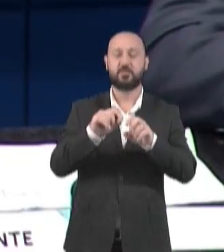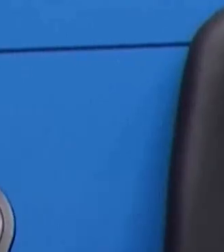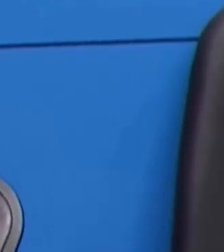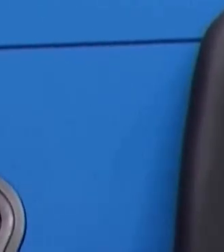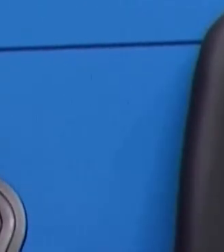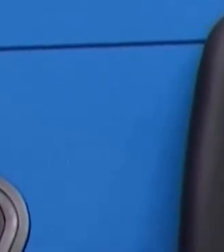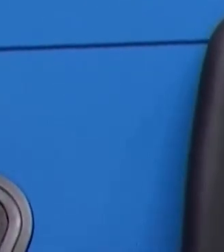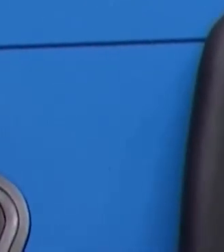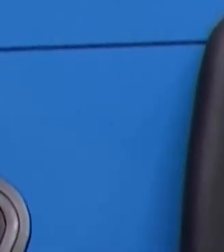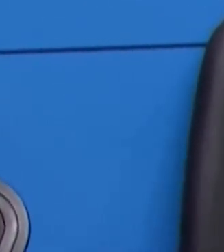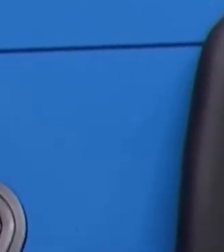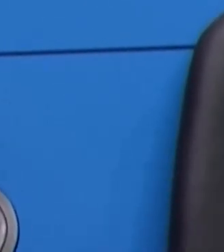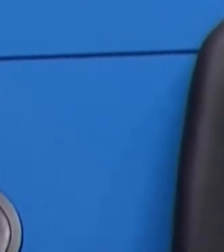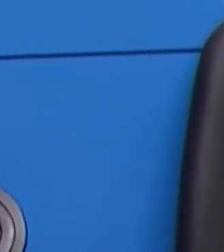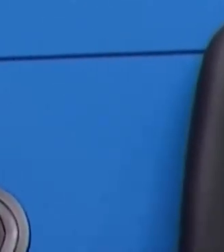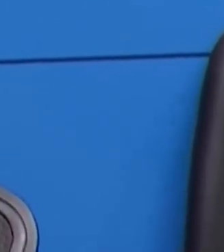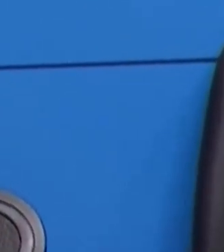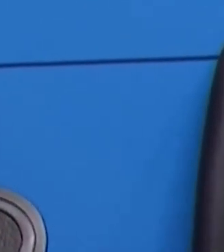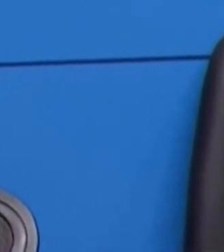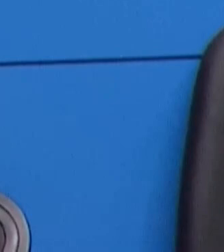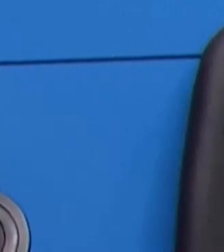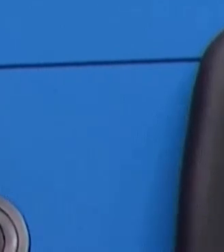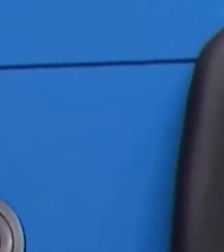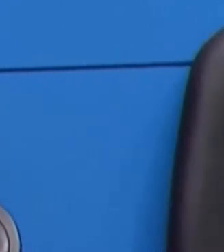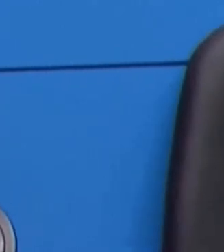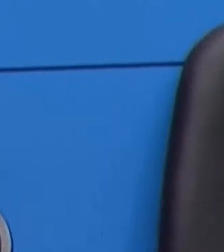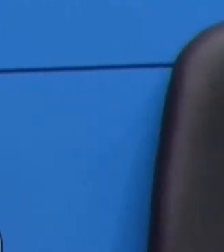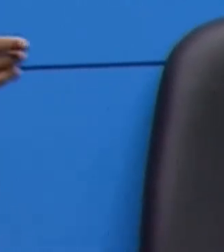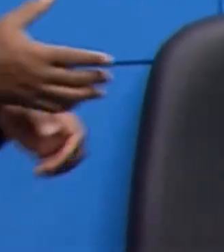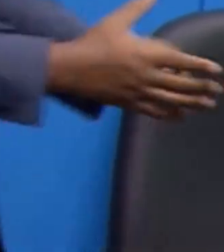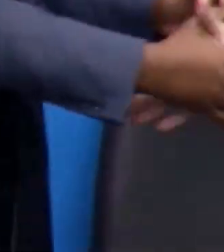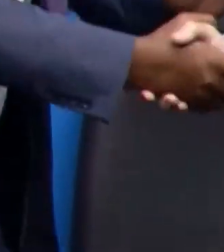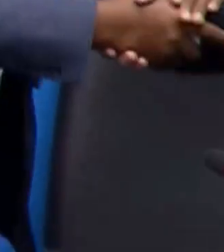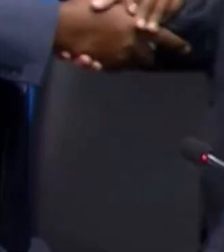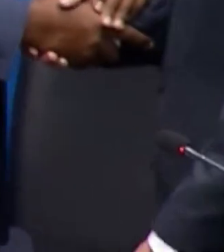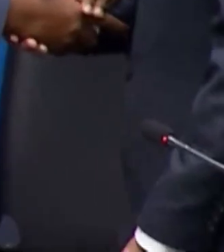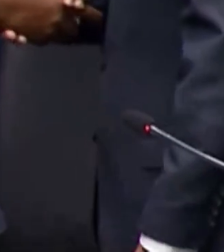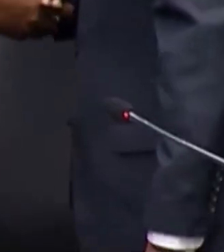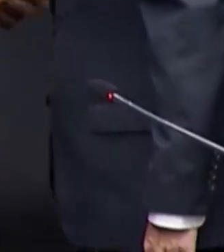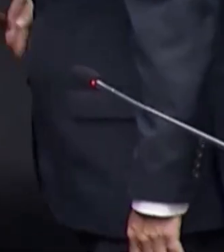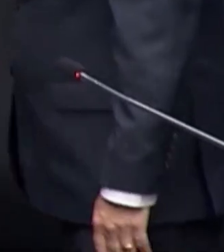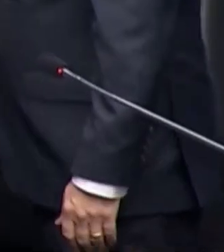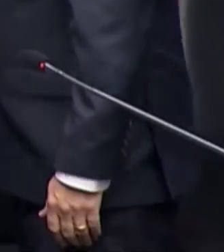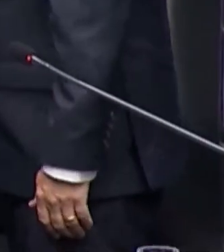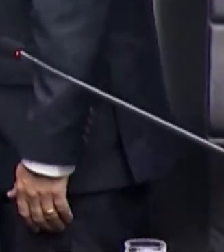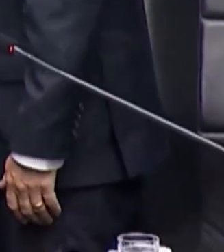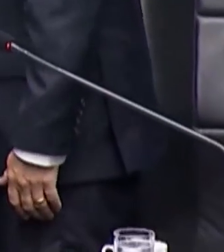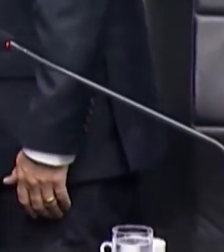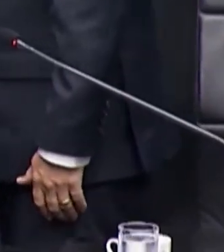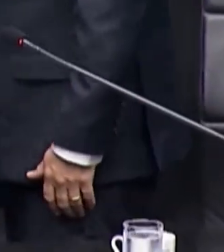presidência. Eu gostaria de convidar até para fazer uma foto, registrar aqui na mesa,